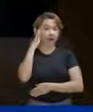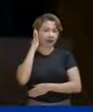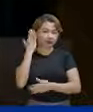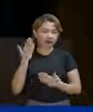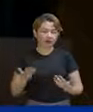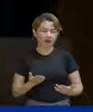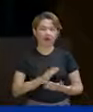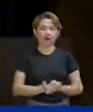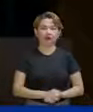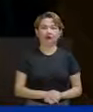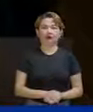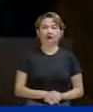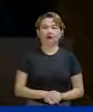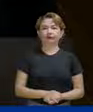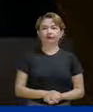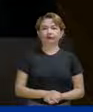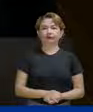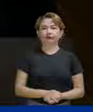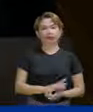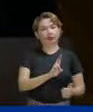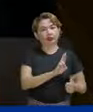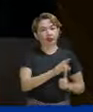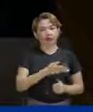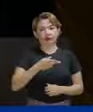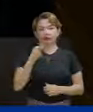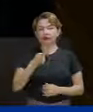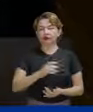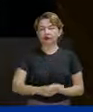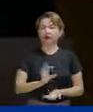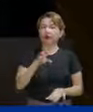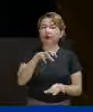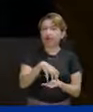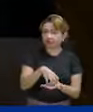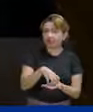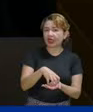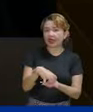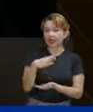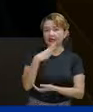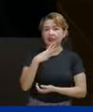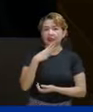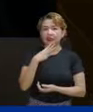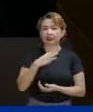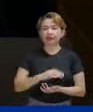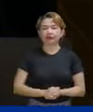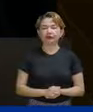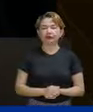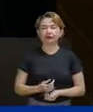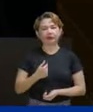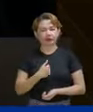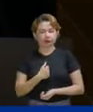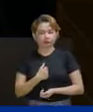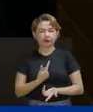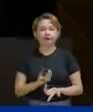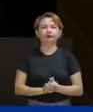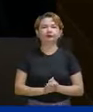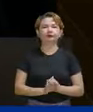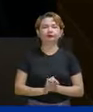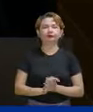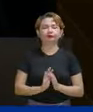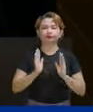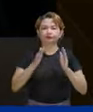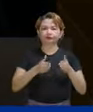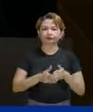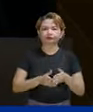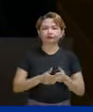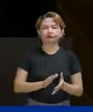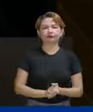Souza. como o doutor está falando, mas eu enfrento no mérito. Então, aqui no conhecimento, eu estou ultrapassando, em atenção ao princípio